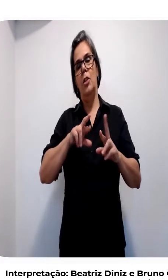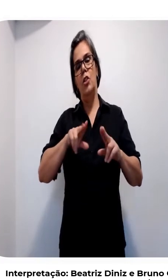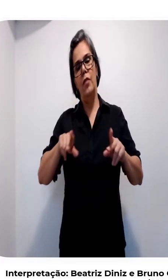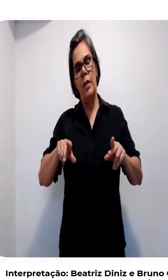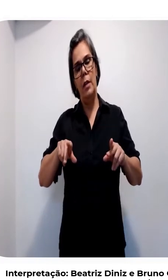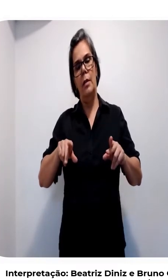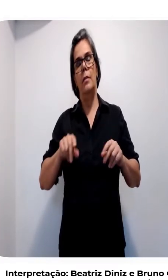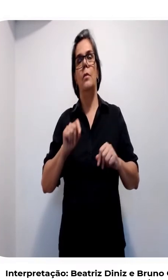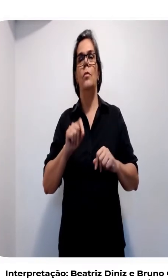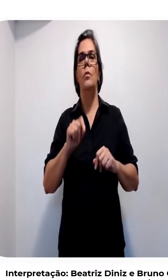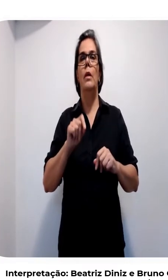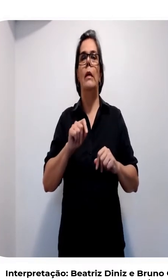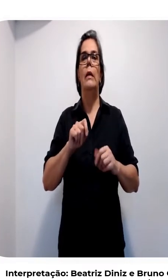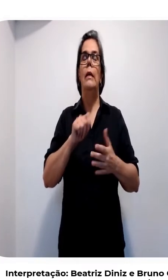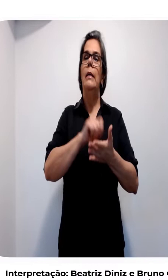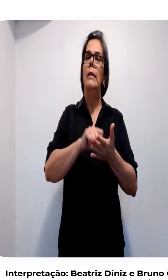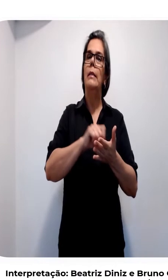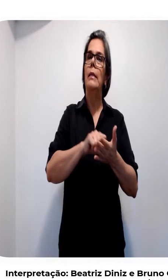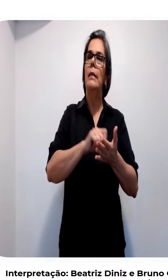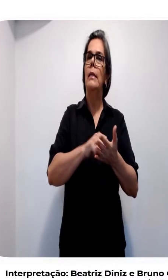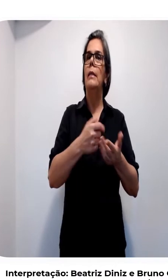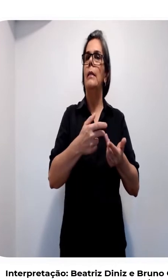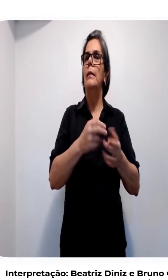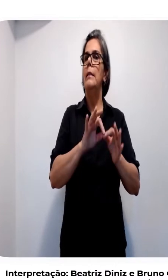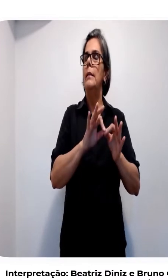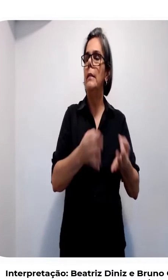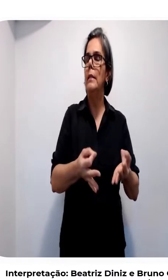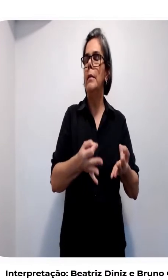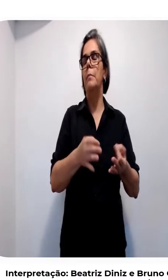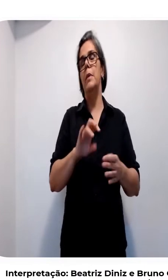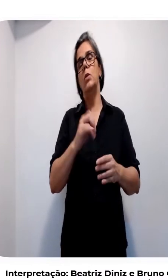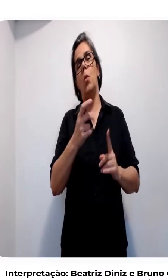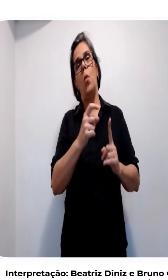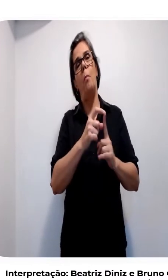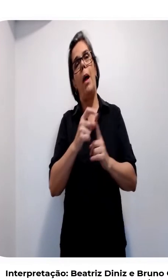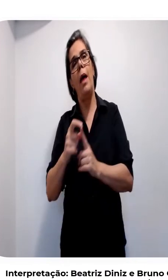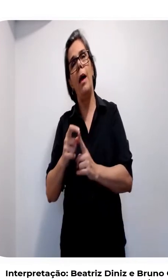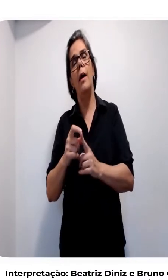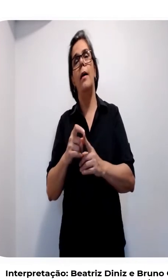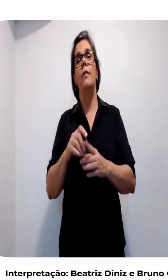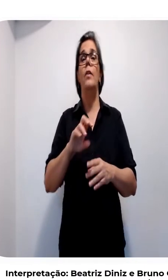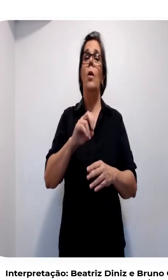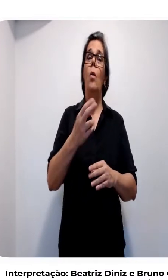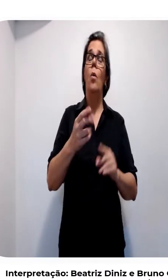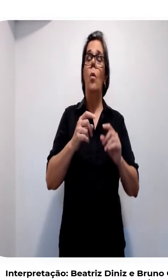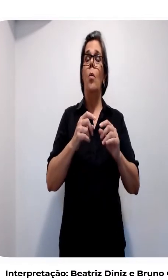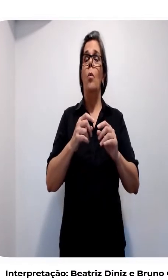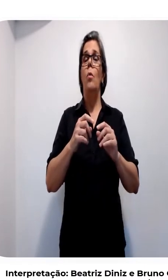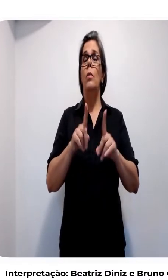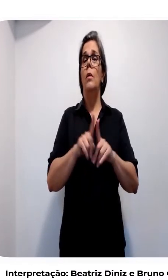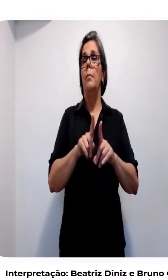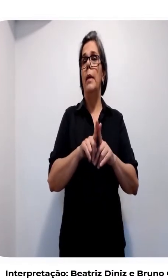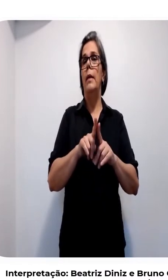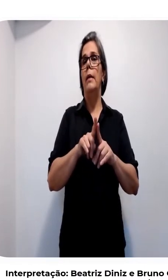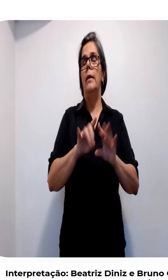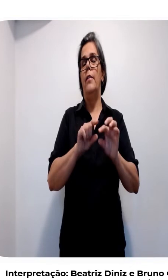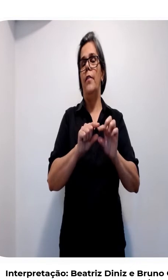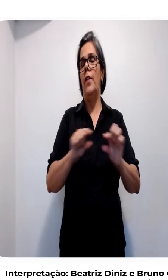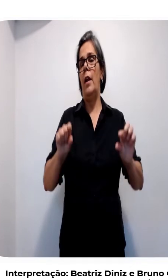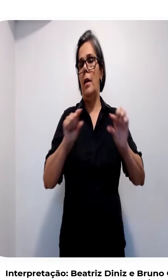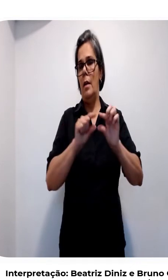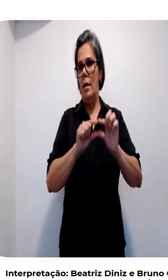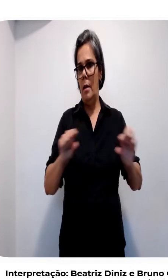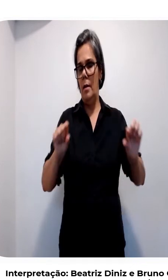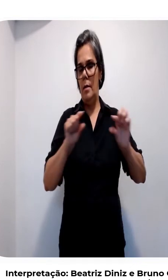simples, escrita de poucas palavras, ou então algumas atividades já de elaboração de frases e